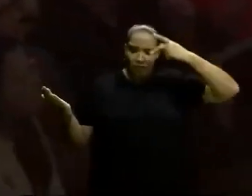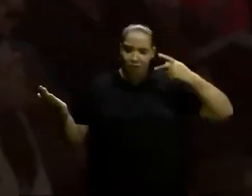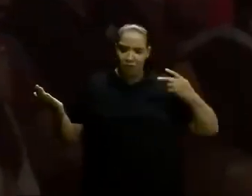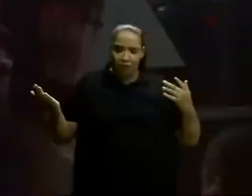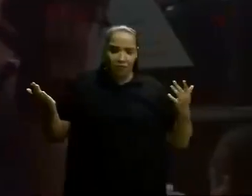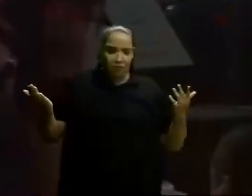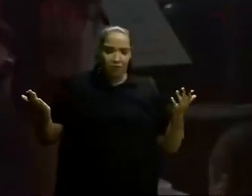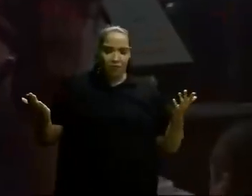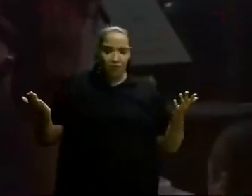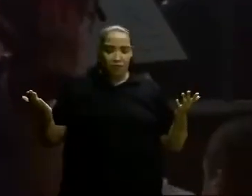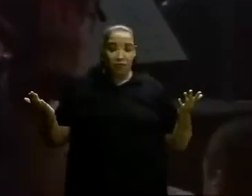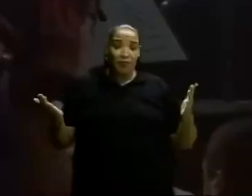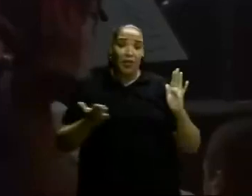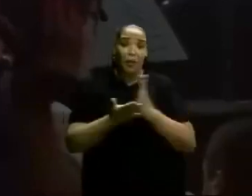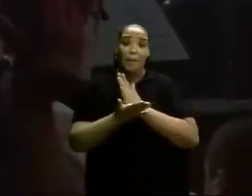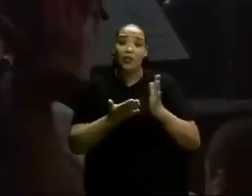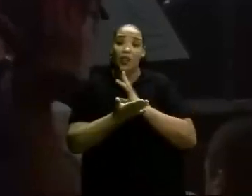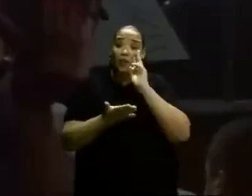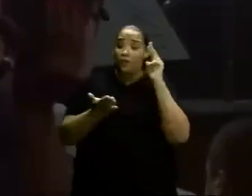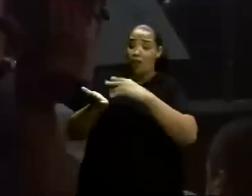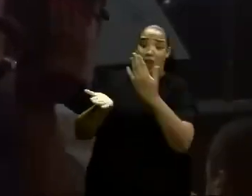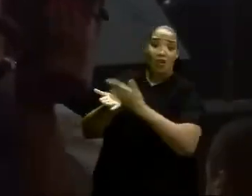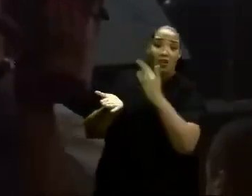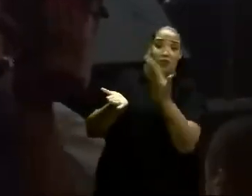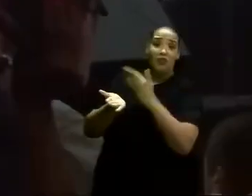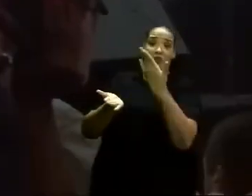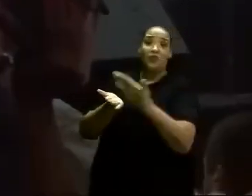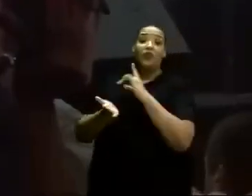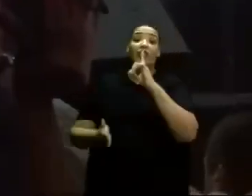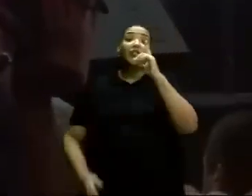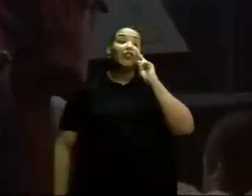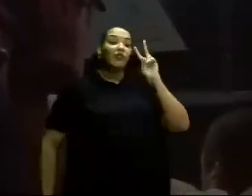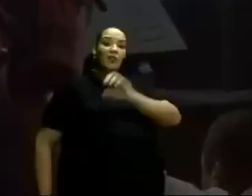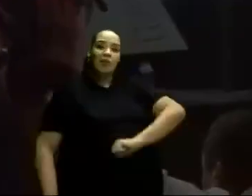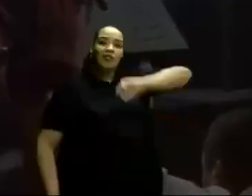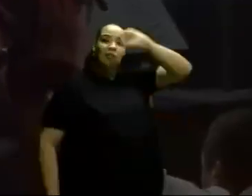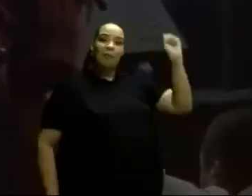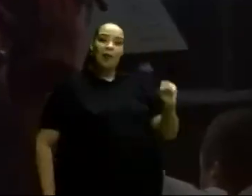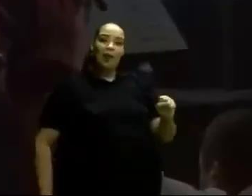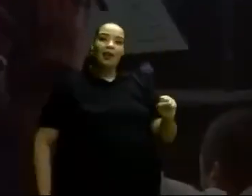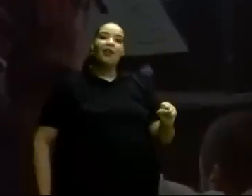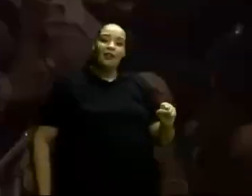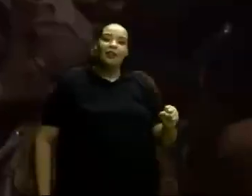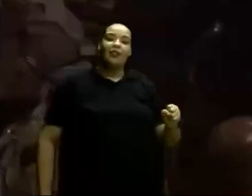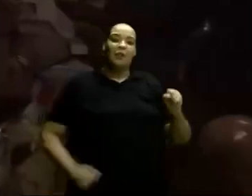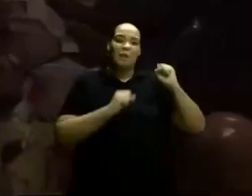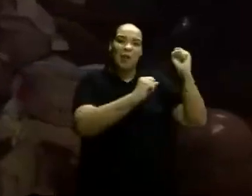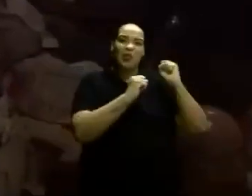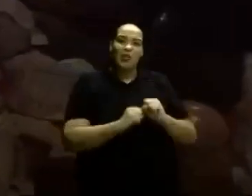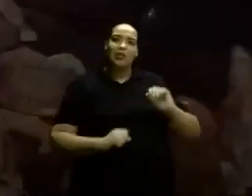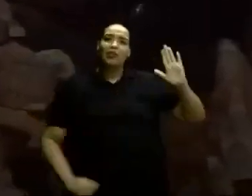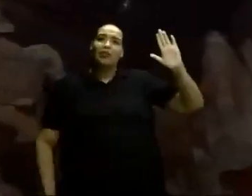ebanagavasuri. Alguém vê um livro, Deus vê uma espada, remanavasuri, candará. Levanta